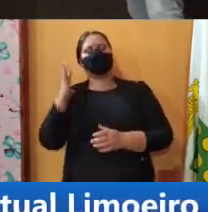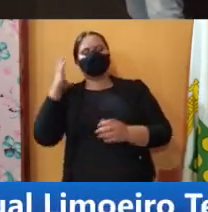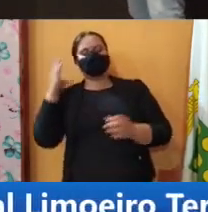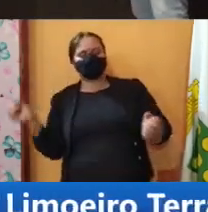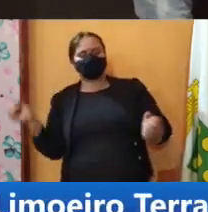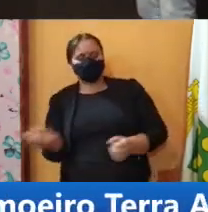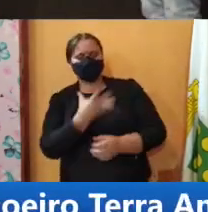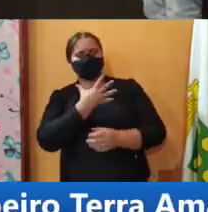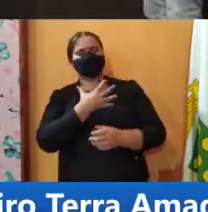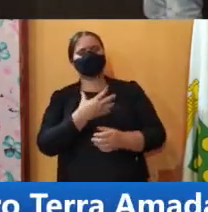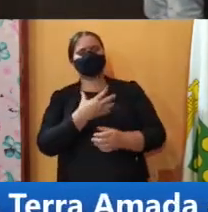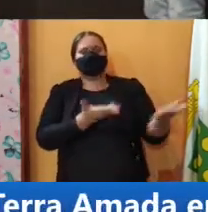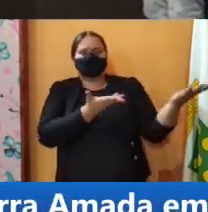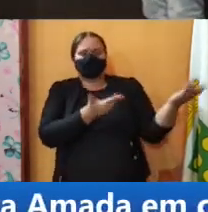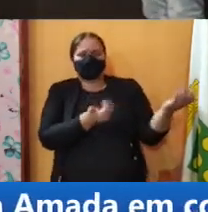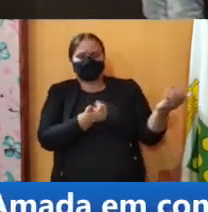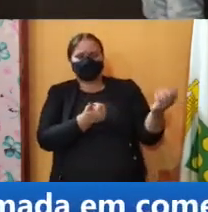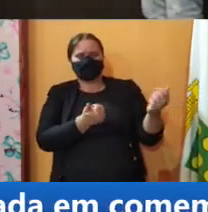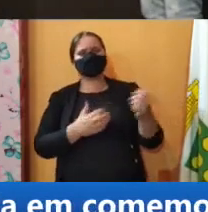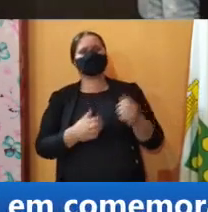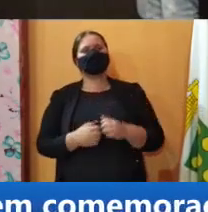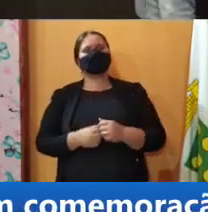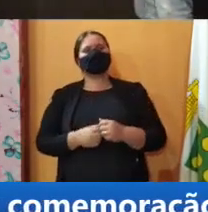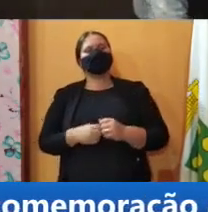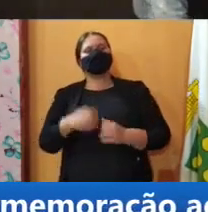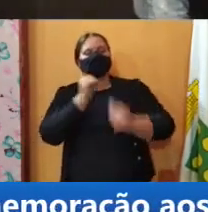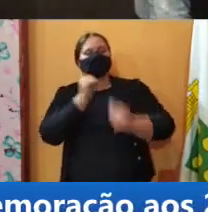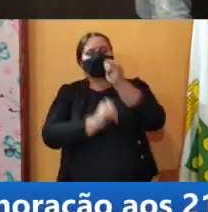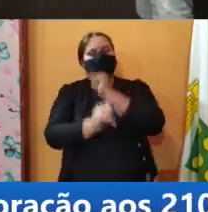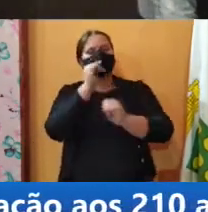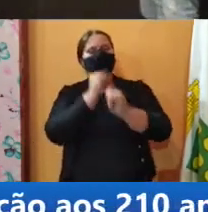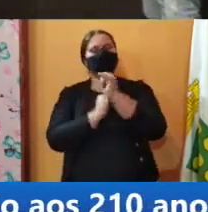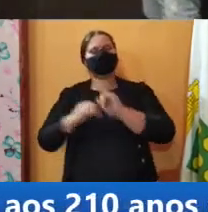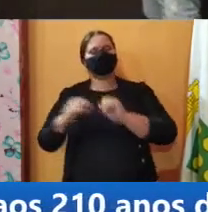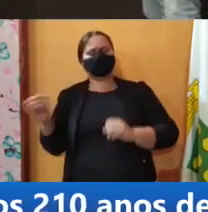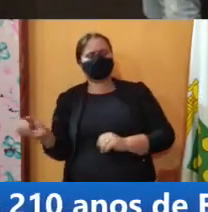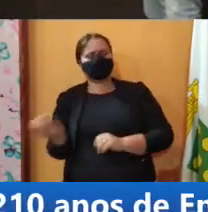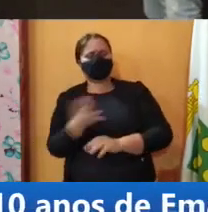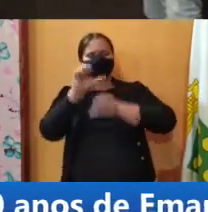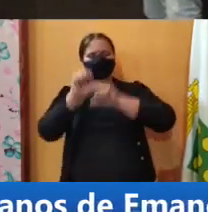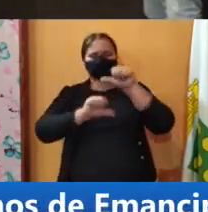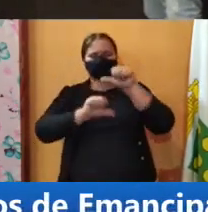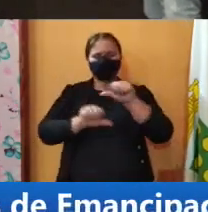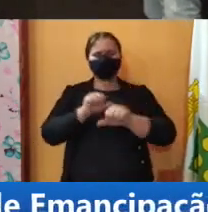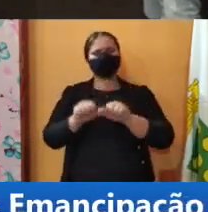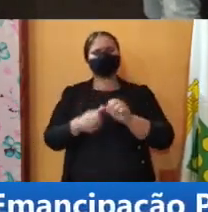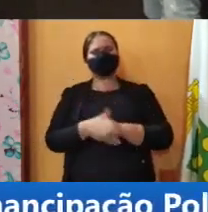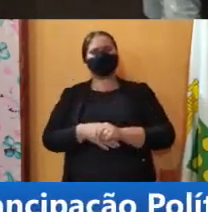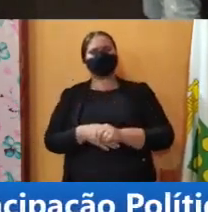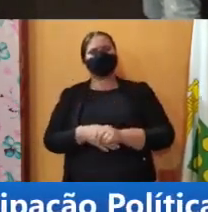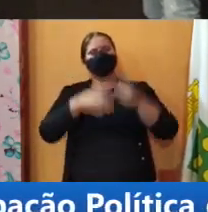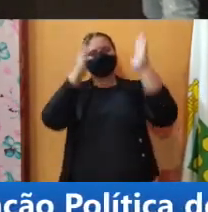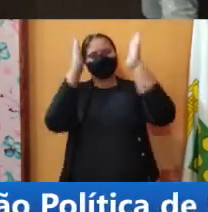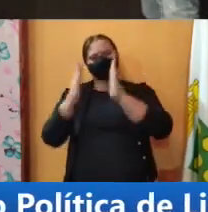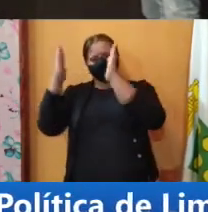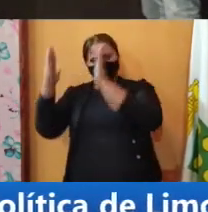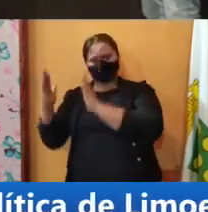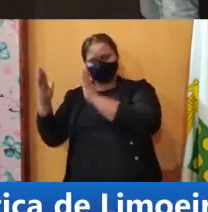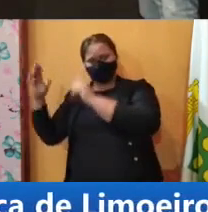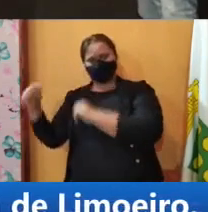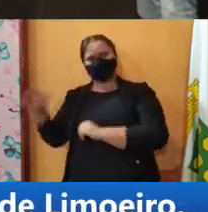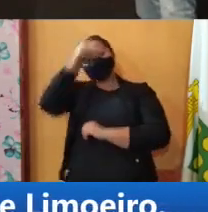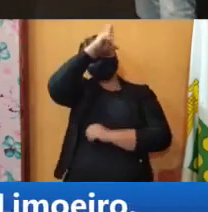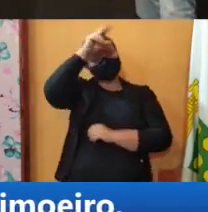a juventude aproveitar a tecnologia. Vai estar toda renovada. Agora, a biblioteca municipal, que está